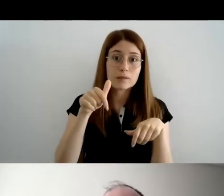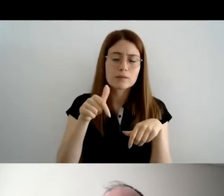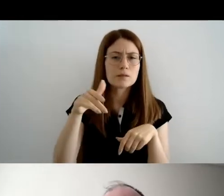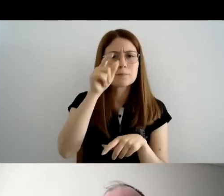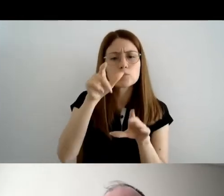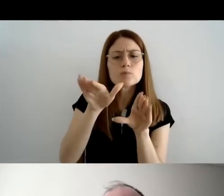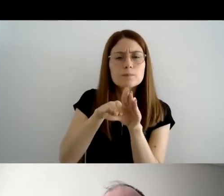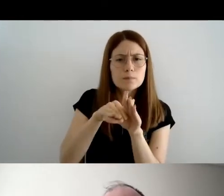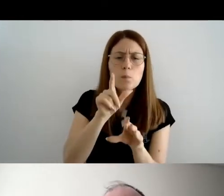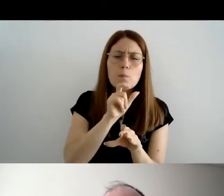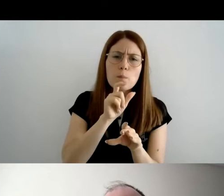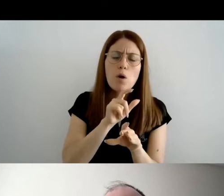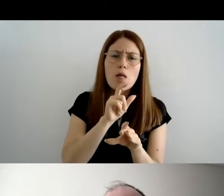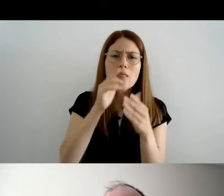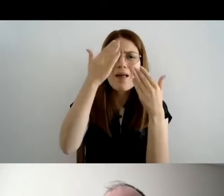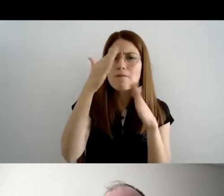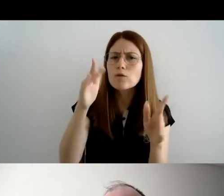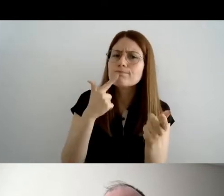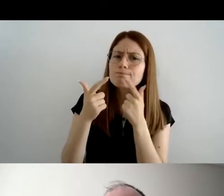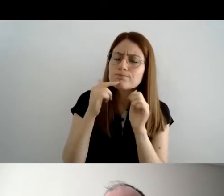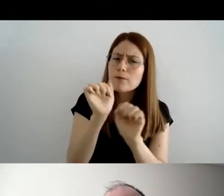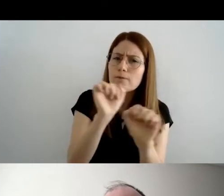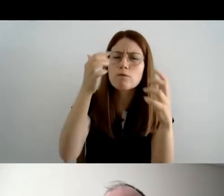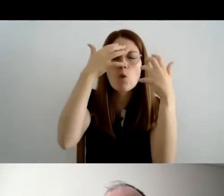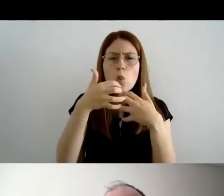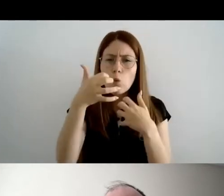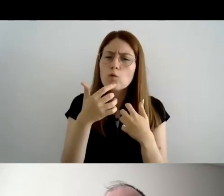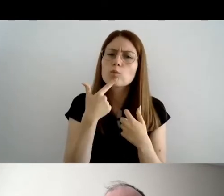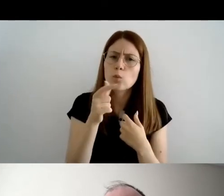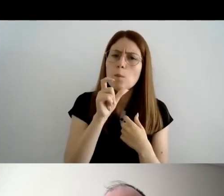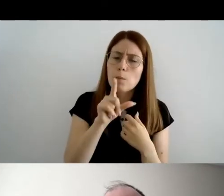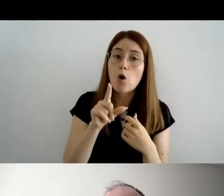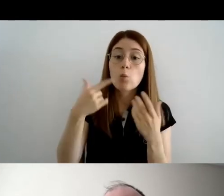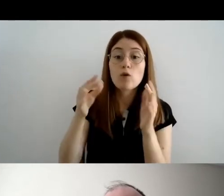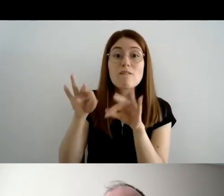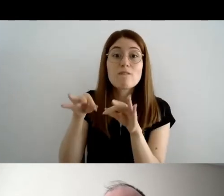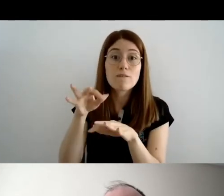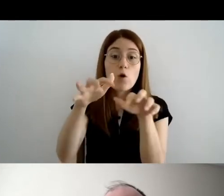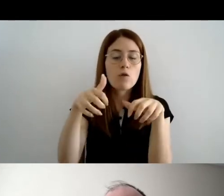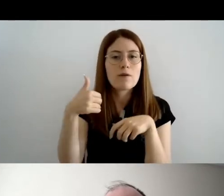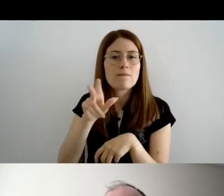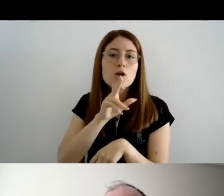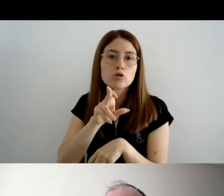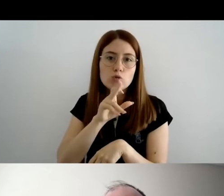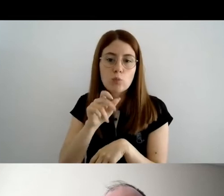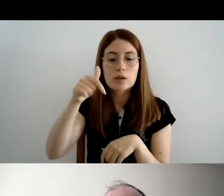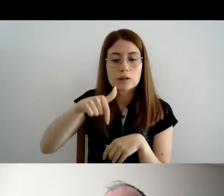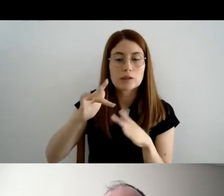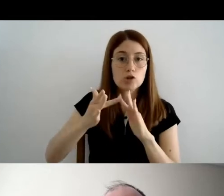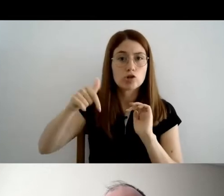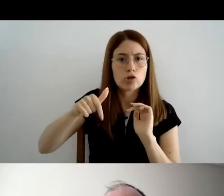participantes podem colocar as suas questões e as suas dúvidas, que vão ser respondidas na parte final da conferência, podem colocar no bate-papo ou